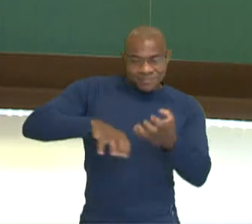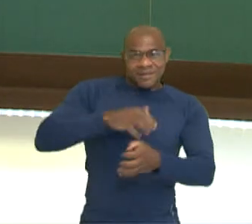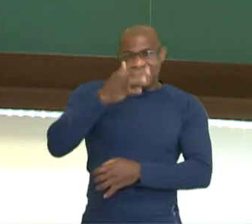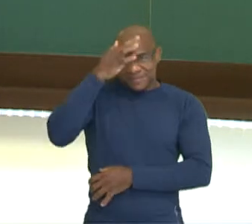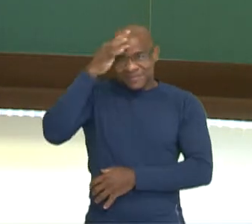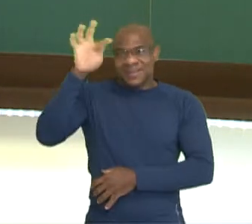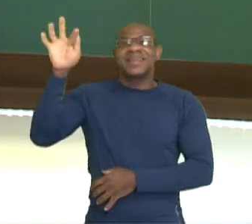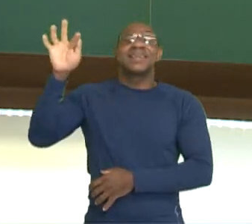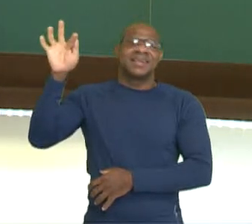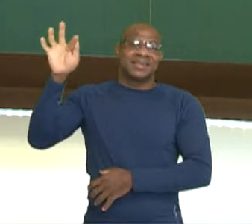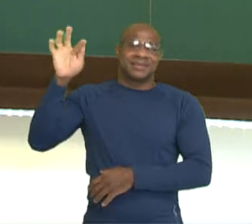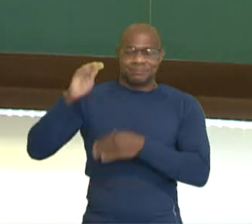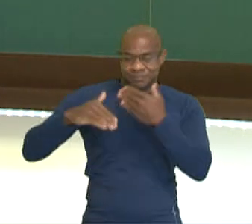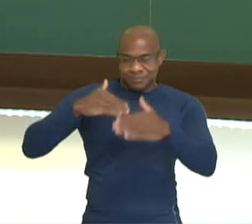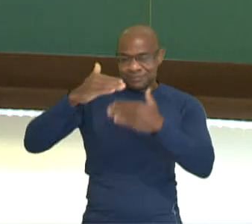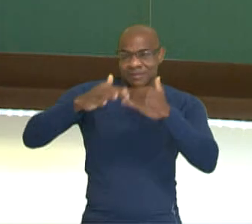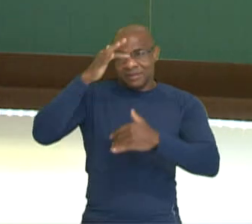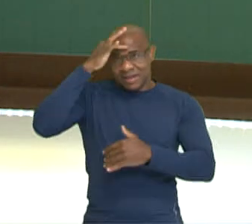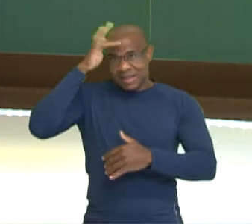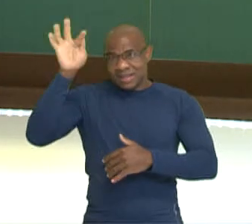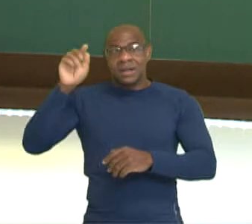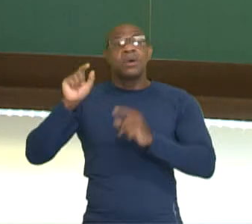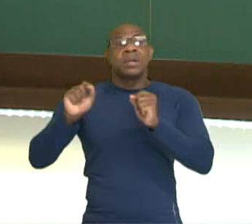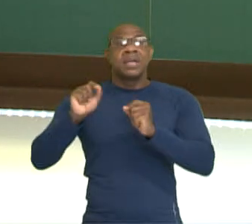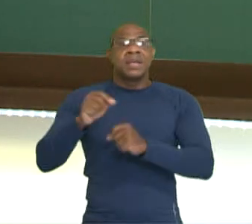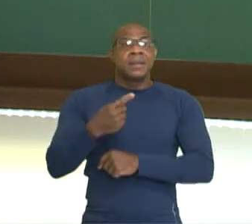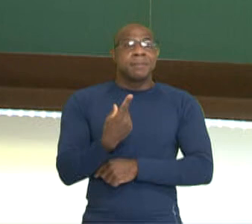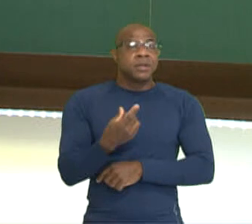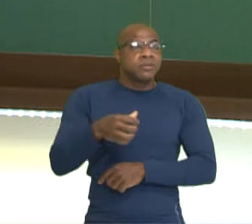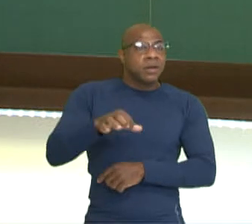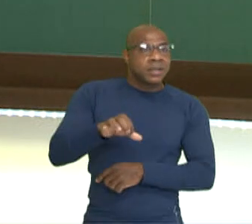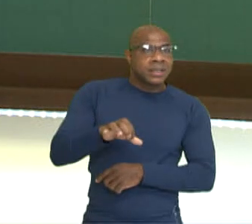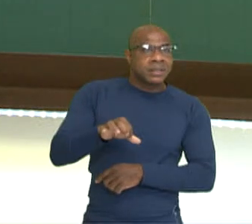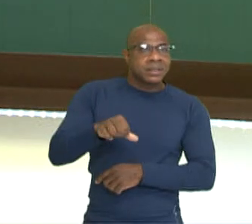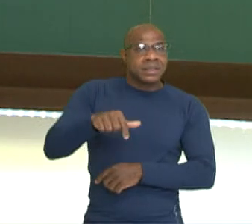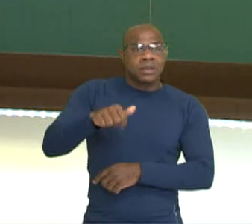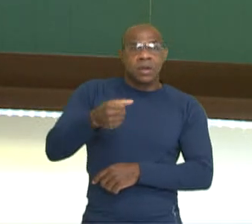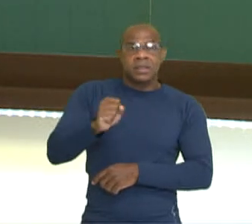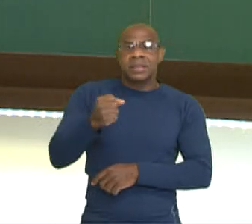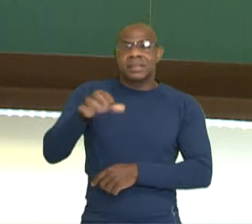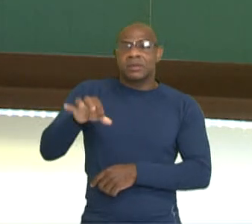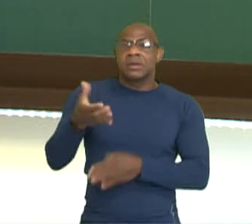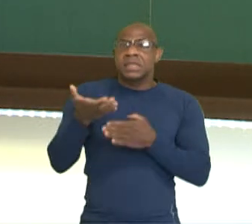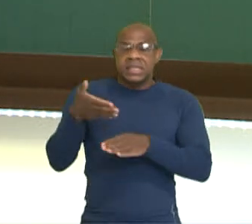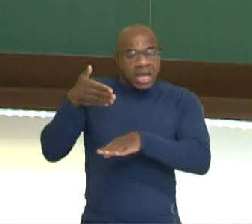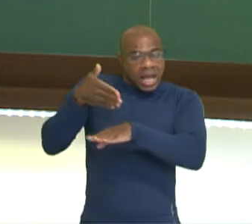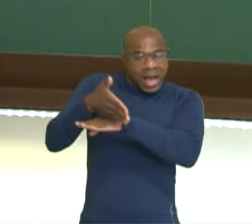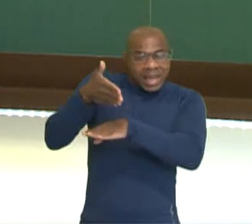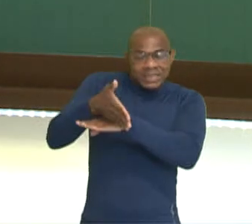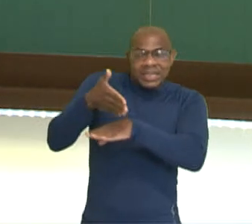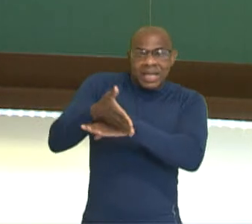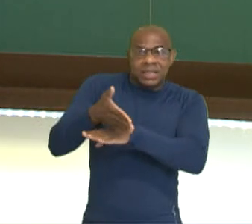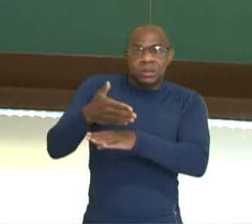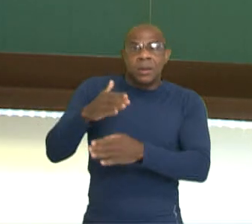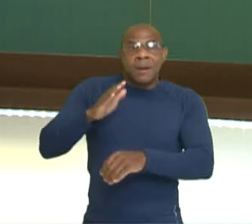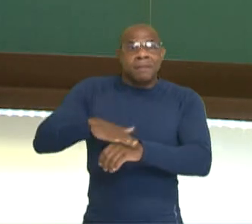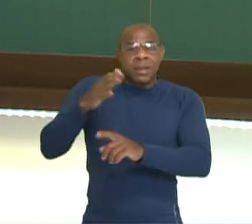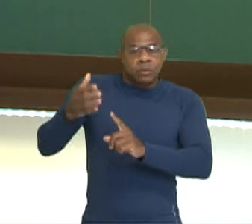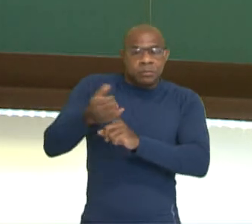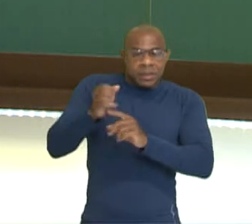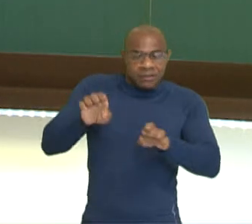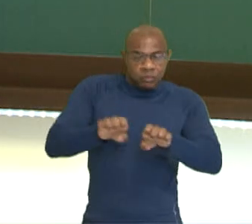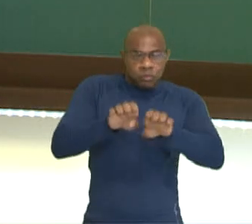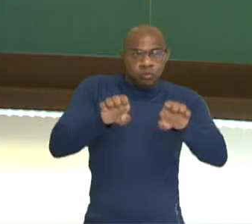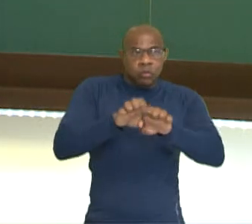em 1789, onde literalmente queria mais acesso, mais domínio sobre essa